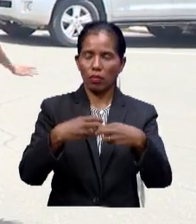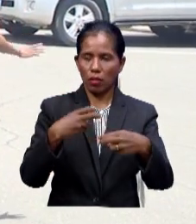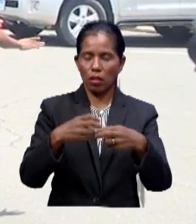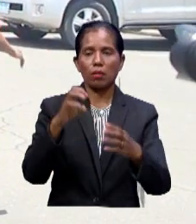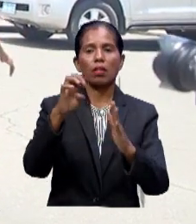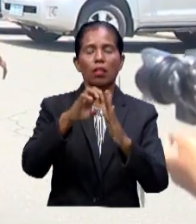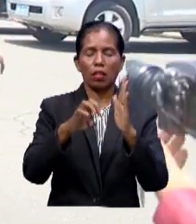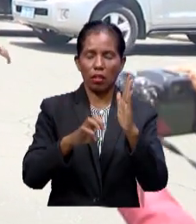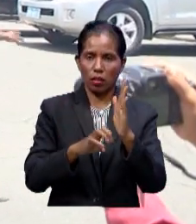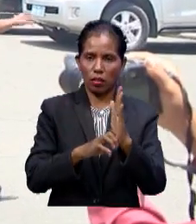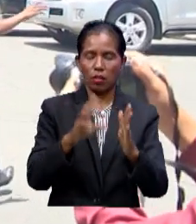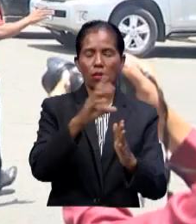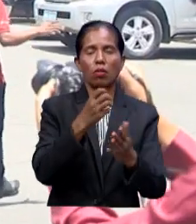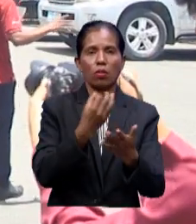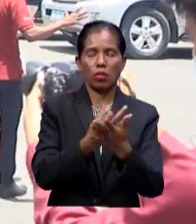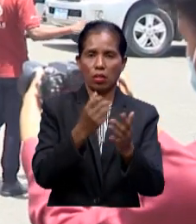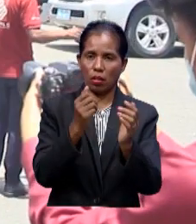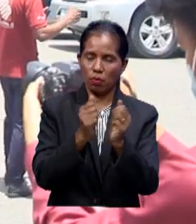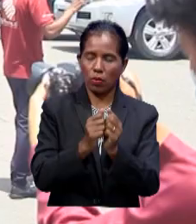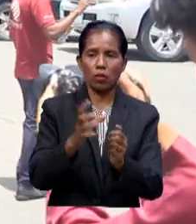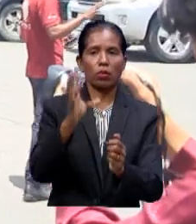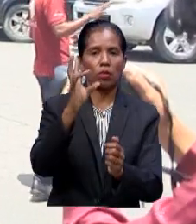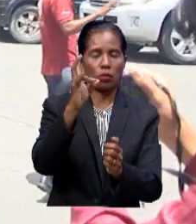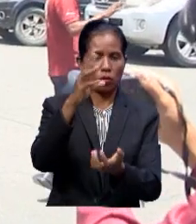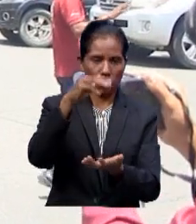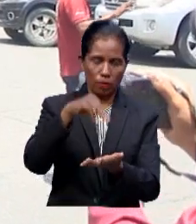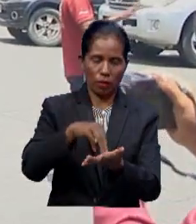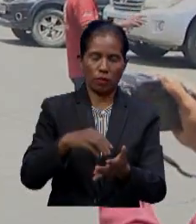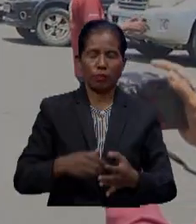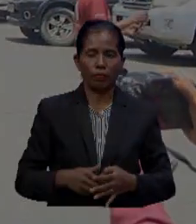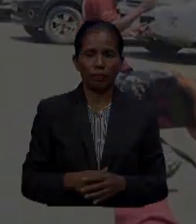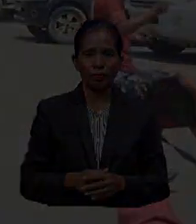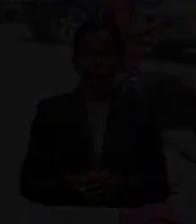Osan tocon hito recém. Emerenciana Martins, Tito Silva, GMN.